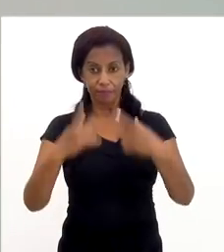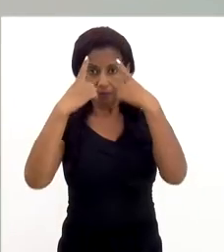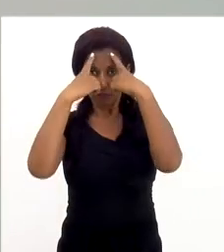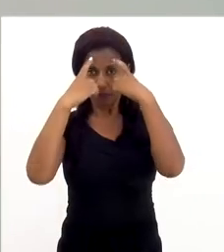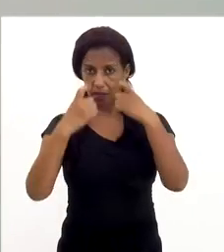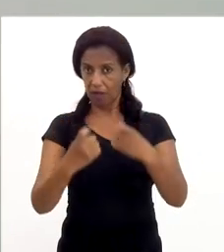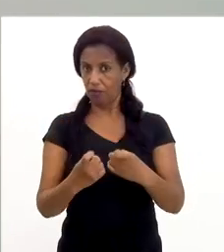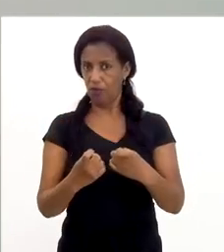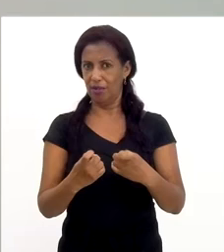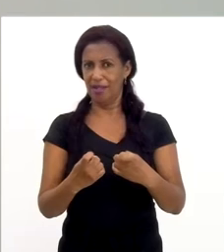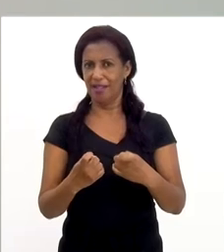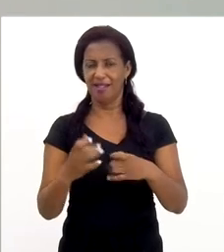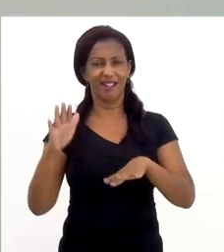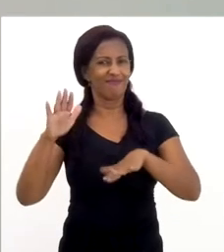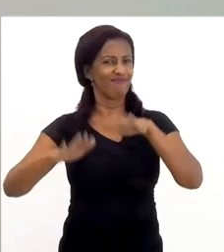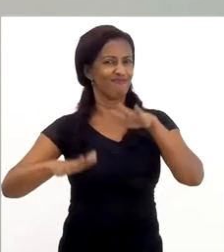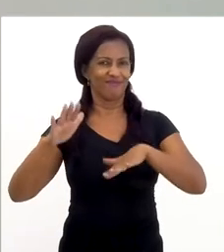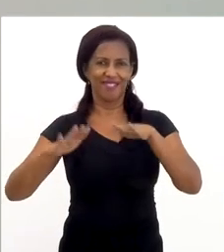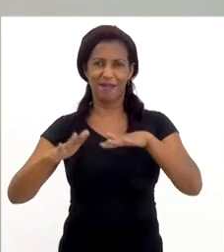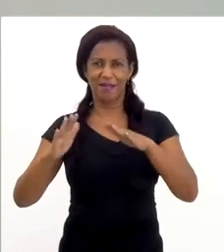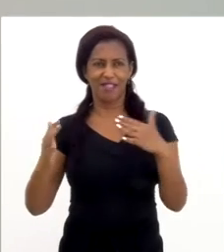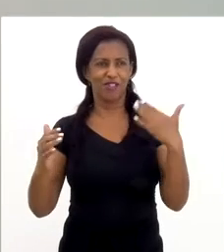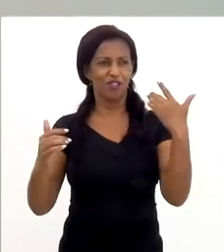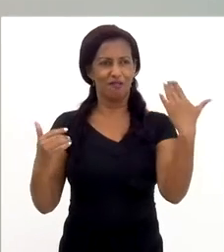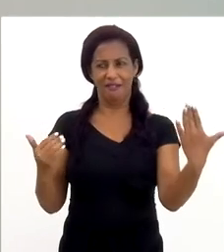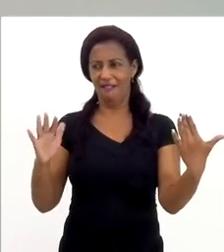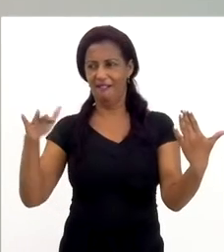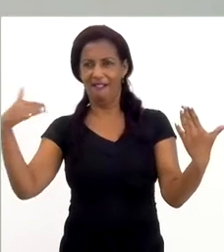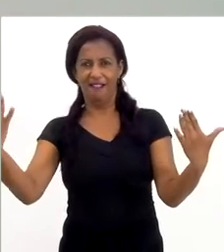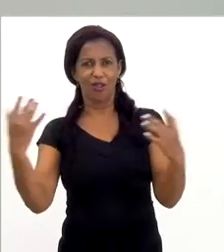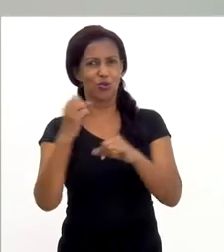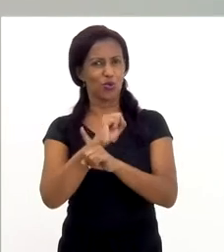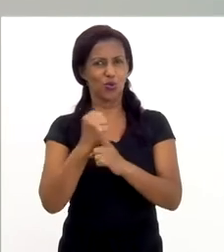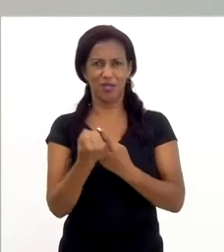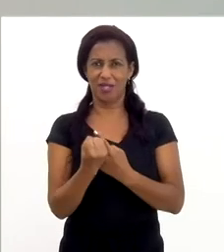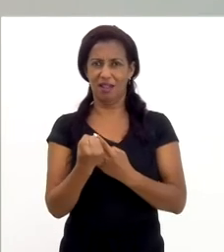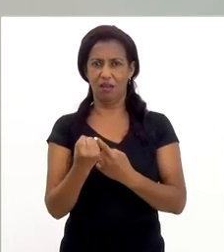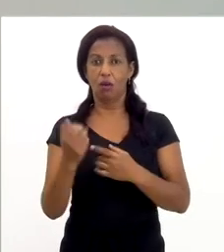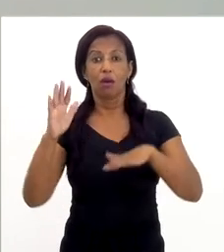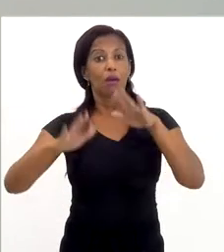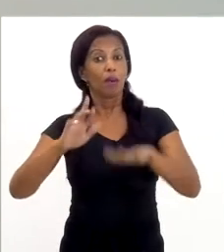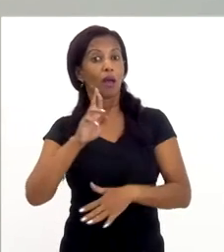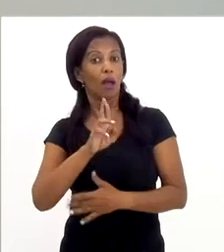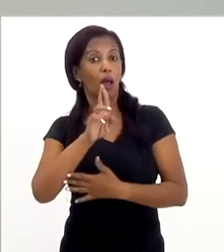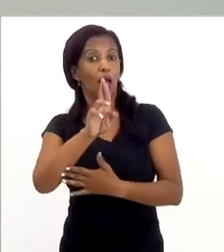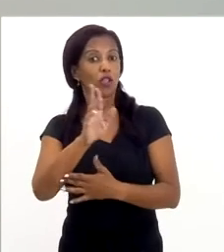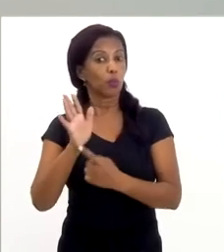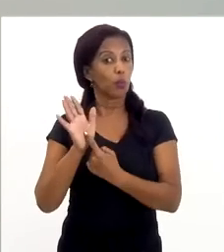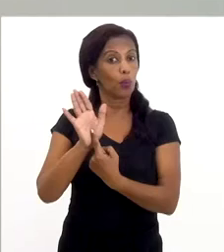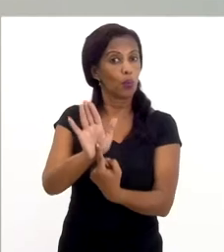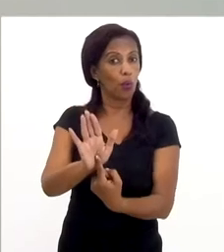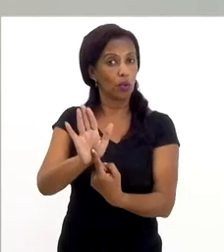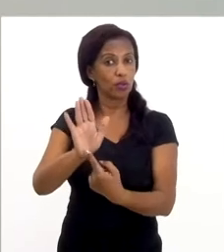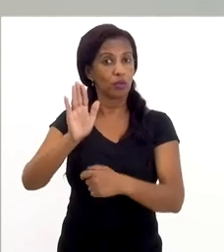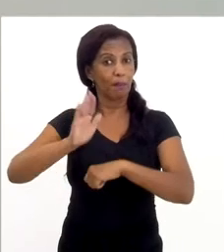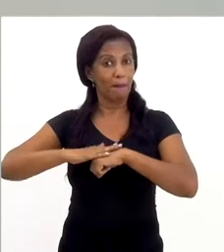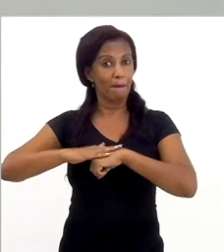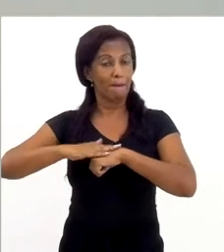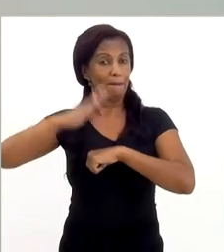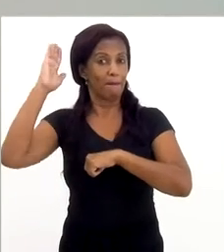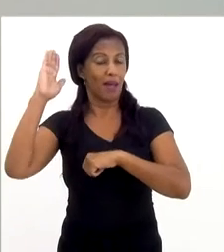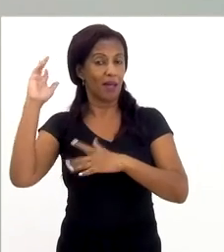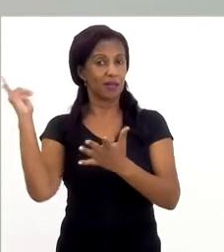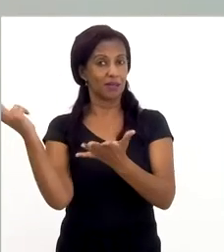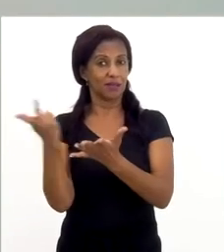pensa ela ocorre sempre filme pelo ocorre independente da classe né social embora os resultados da pense mostrar seu